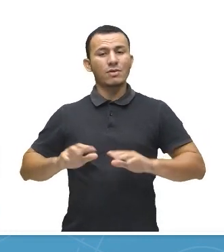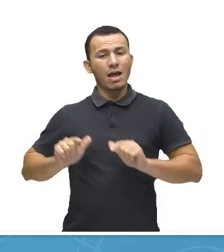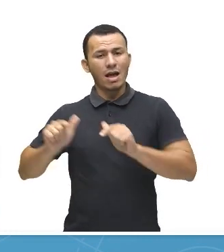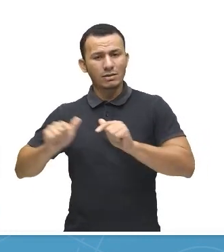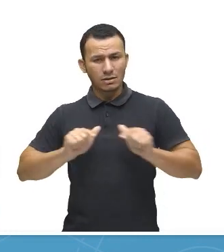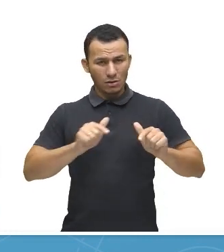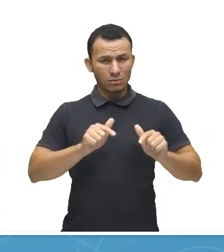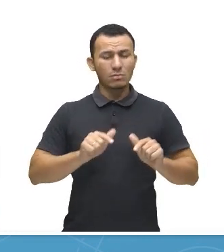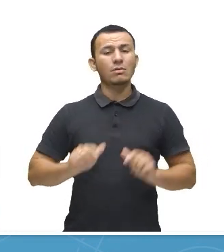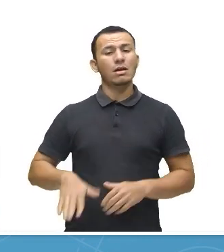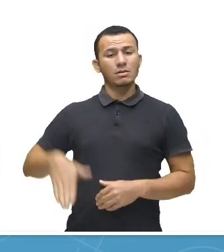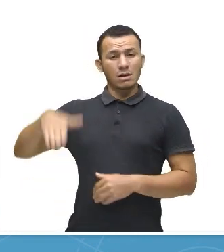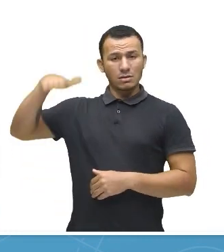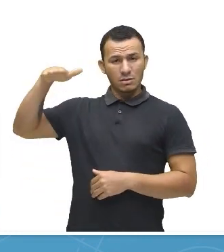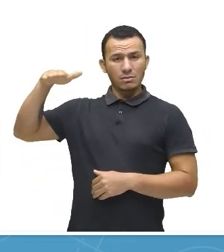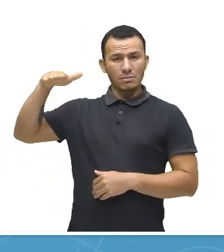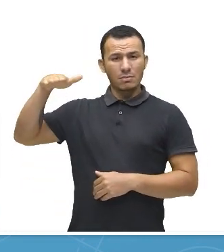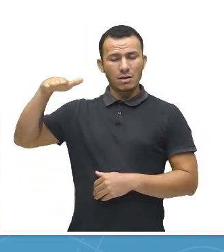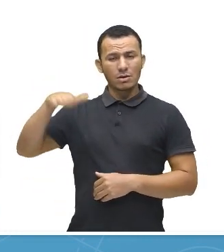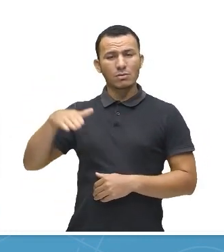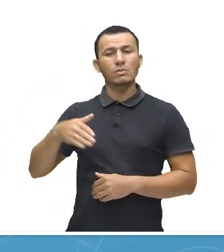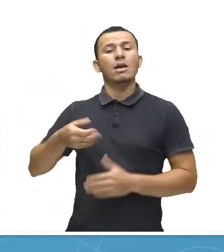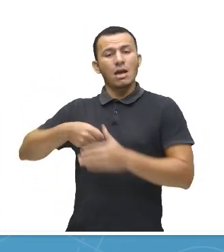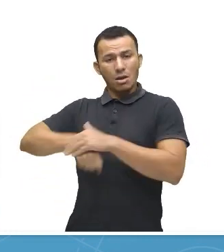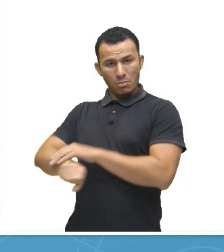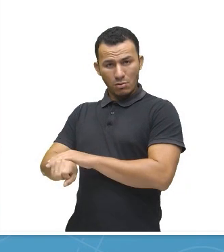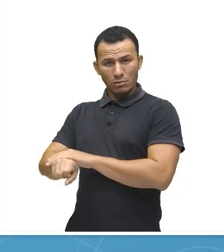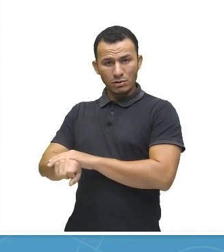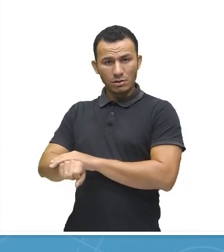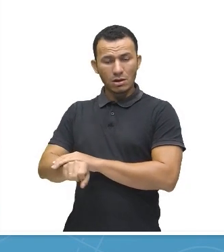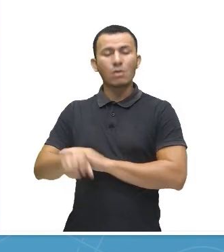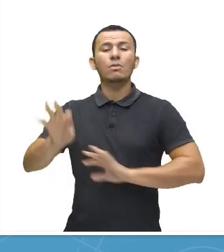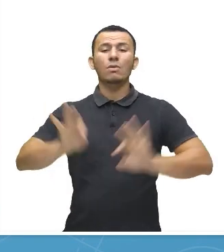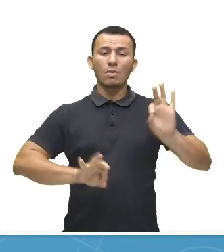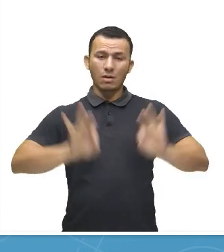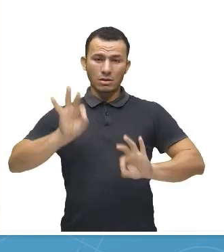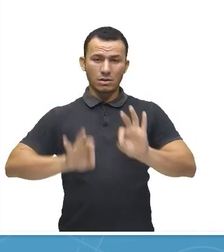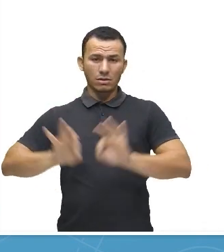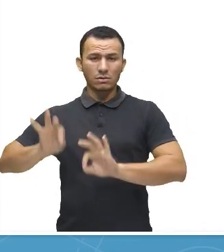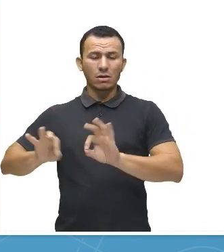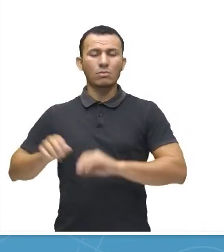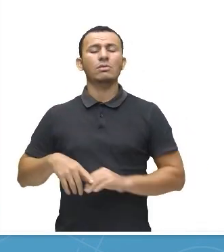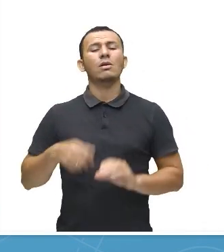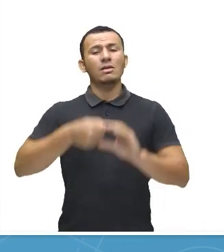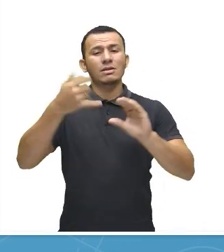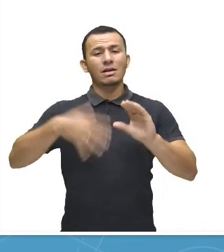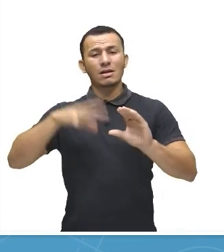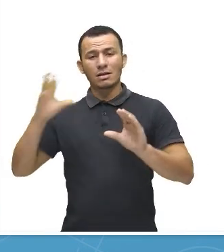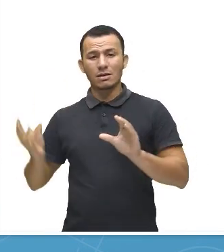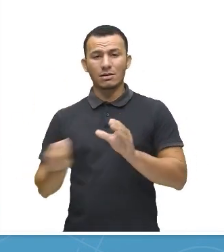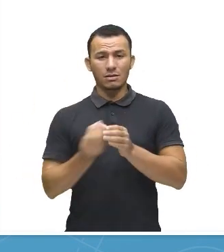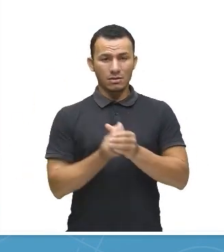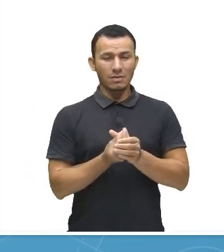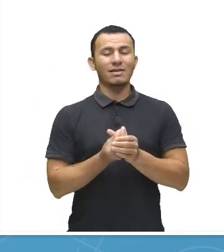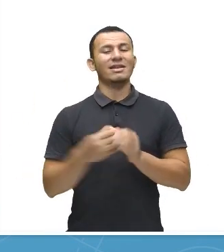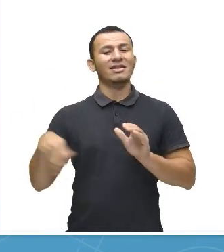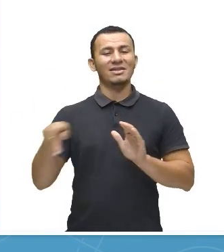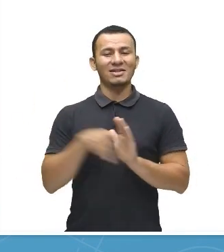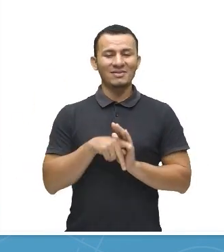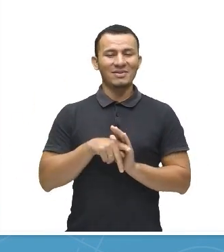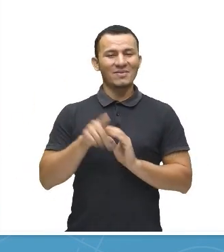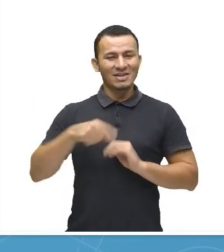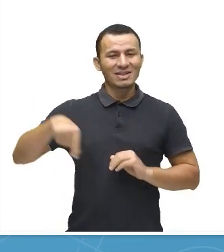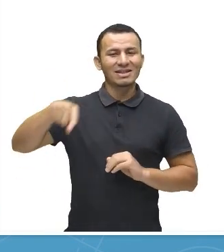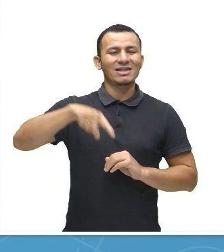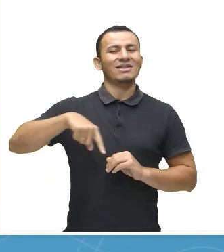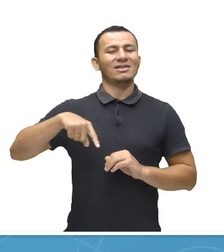reatividade, crescimento, reprodução, organização. Todas essas características são de todos os